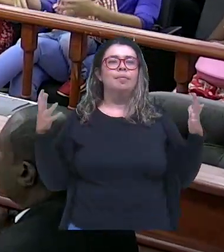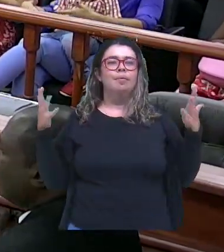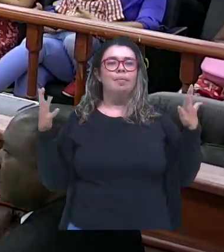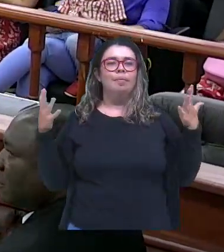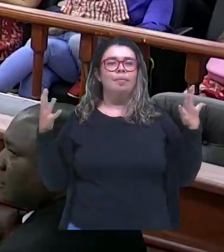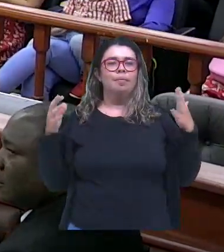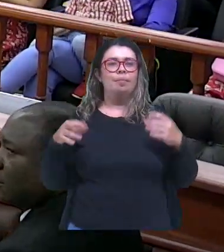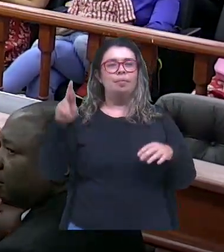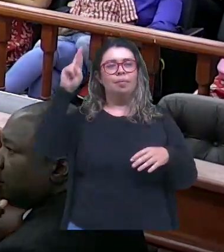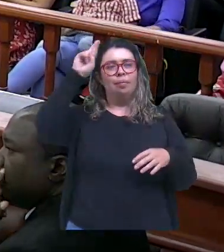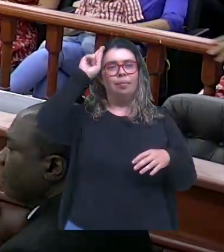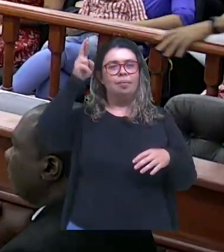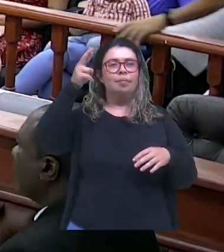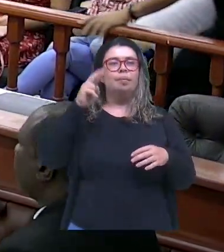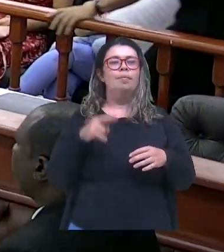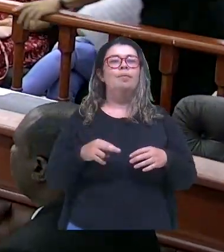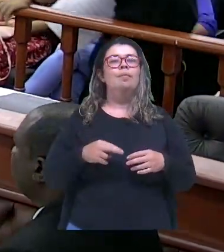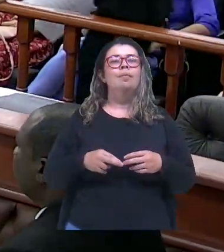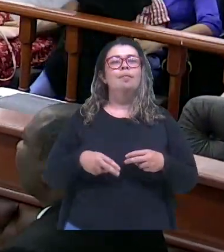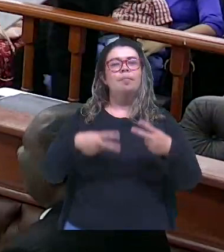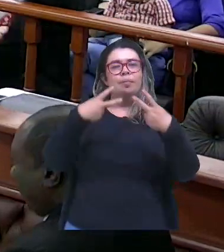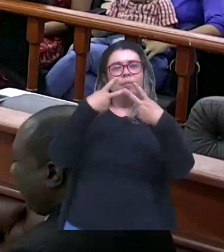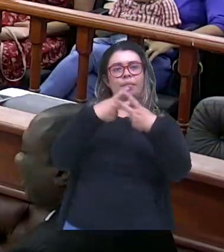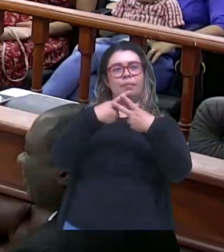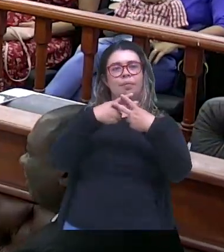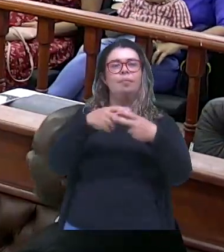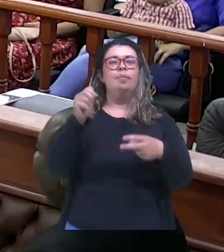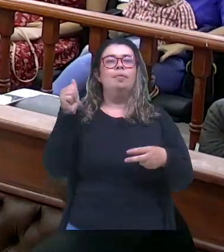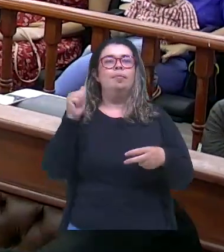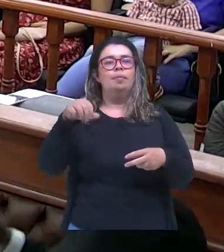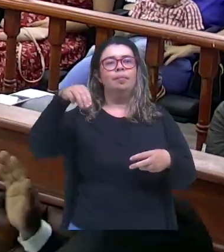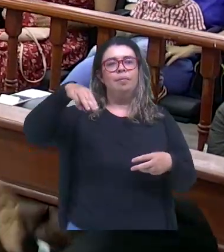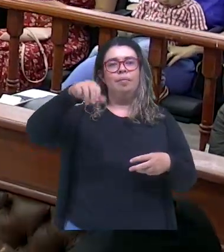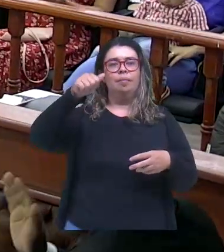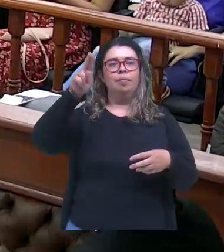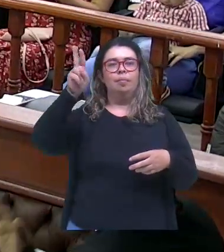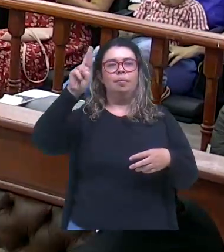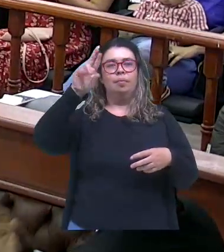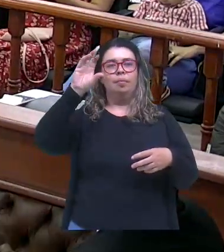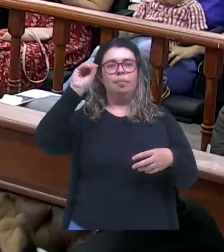Diretor da Penitenciária de Assis, Mauro Luiz de Lima.